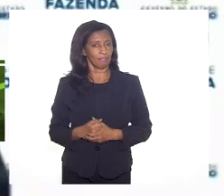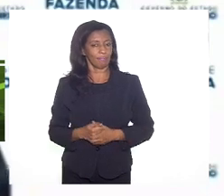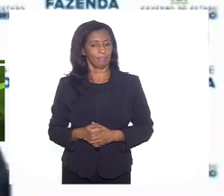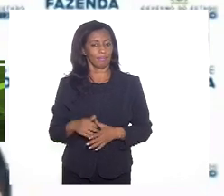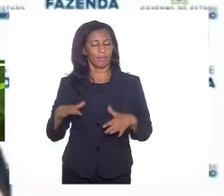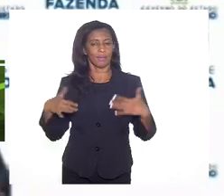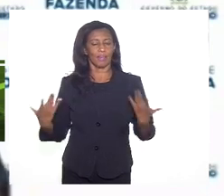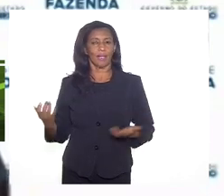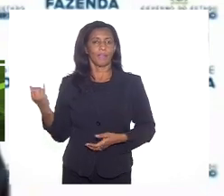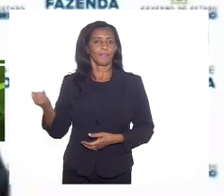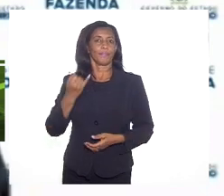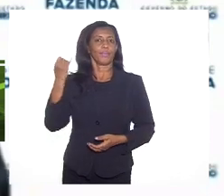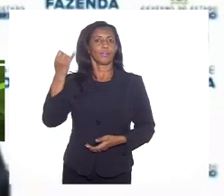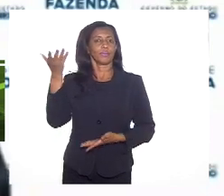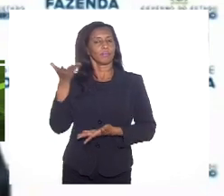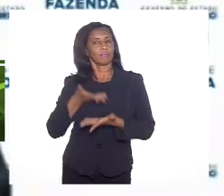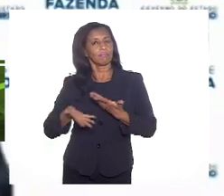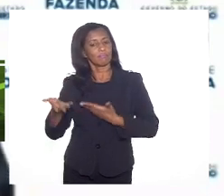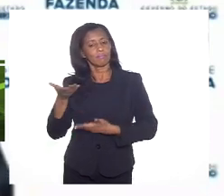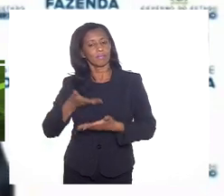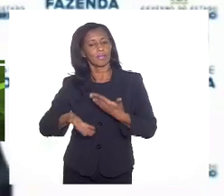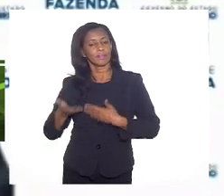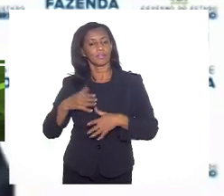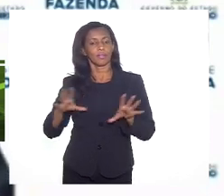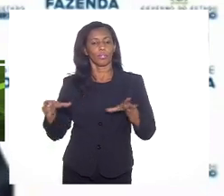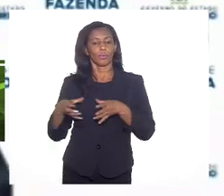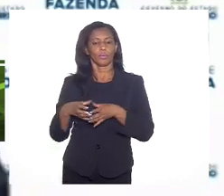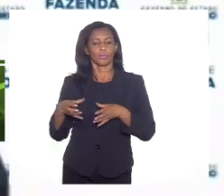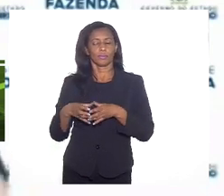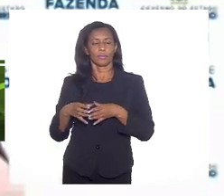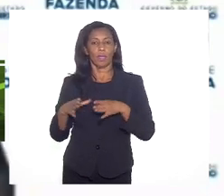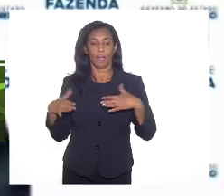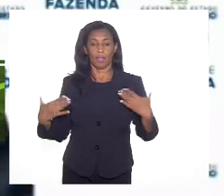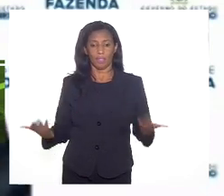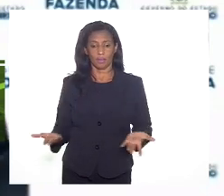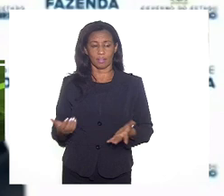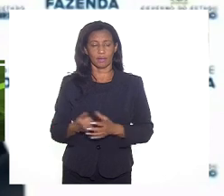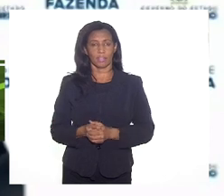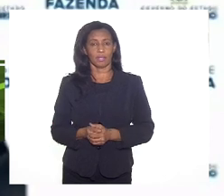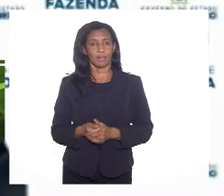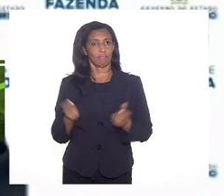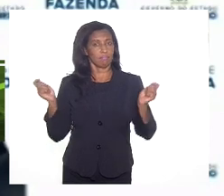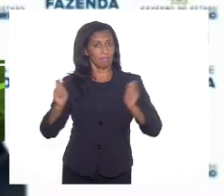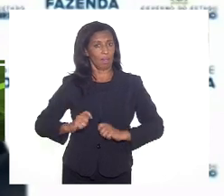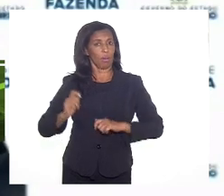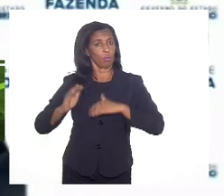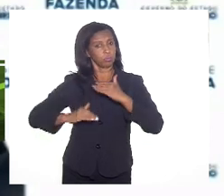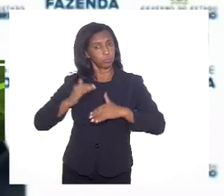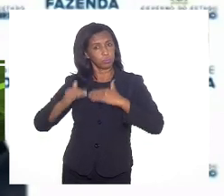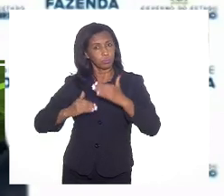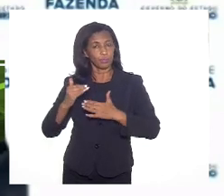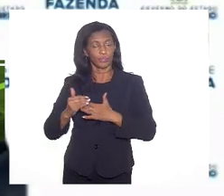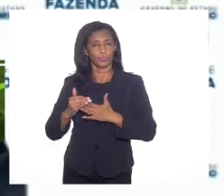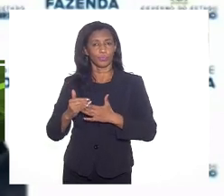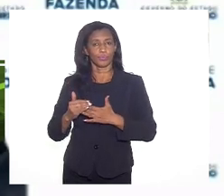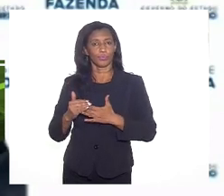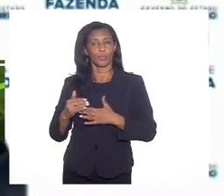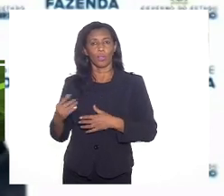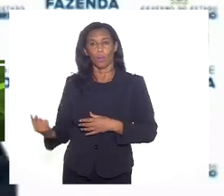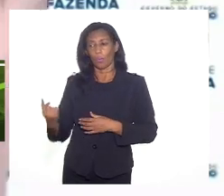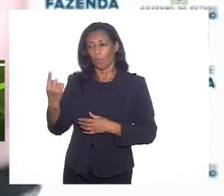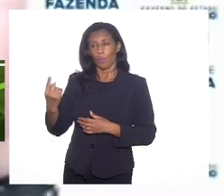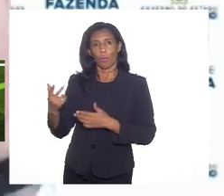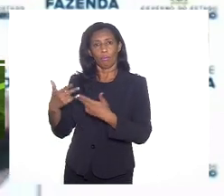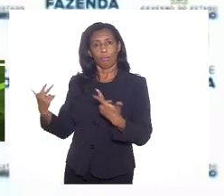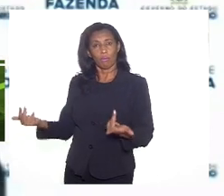da importância da participação coletiva. É assim que é possível construir algo que seja factível também.